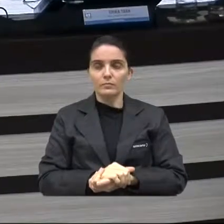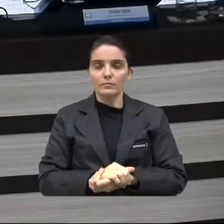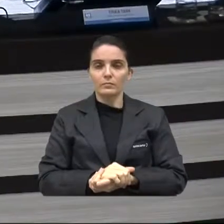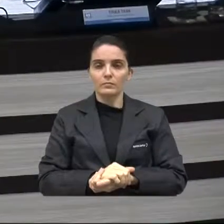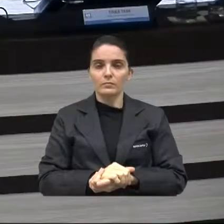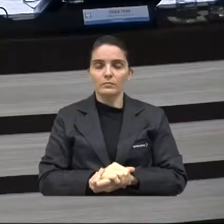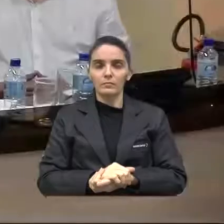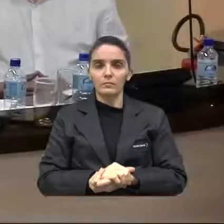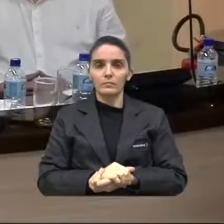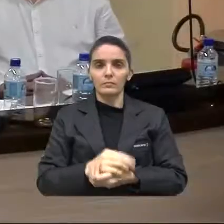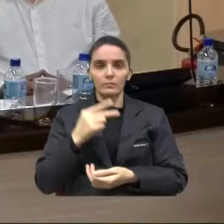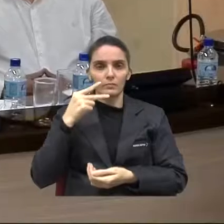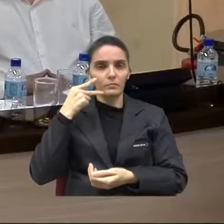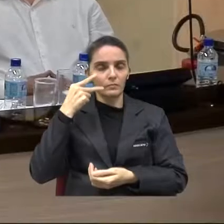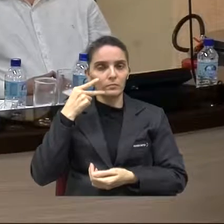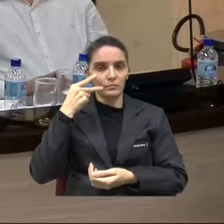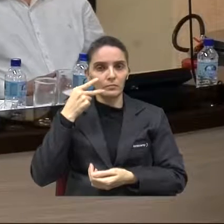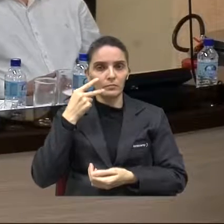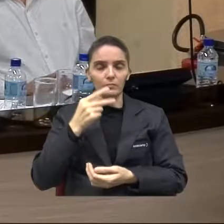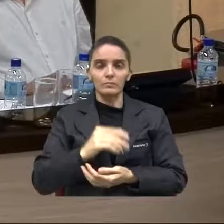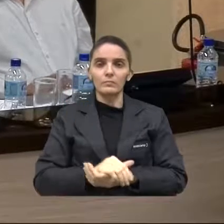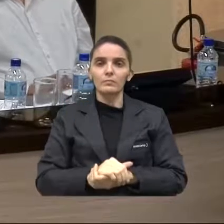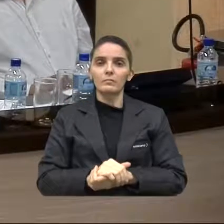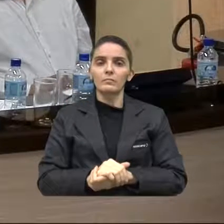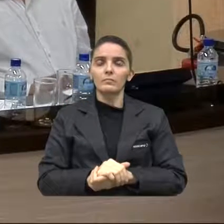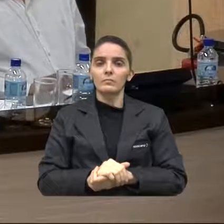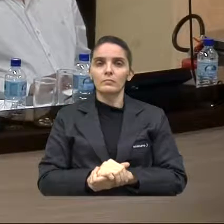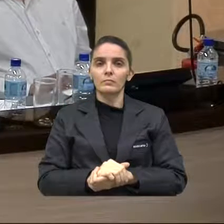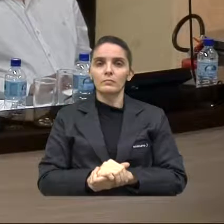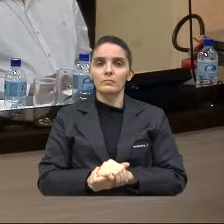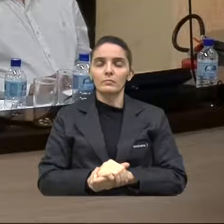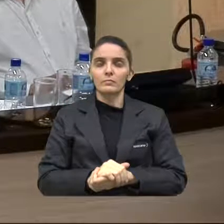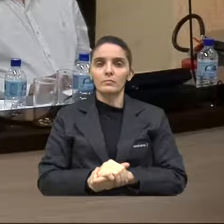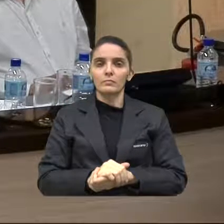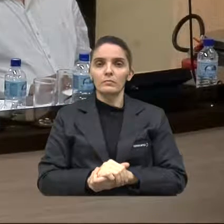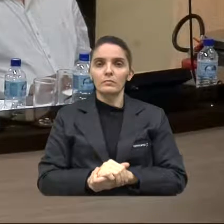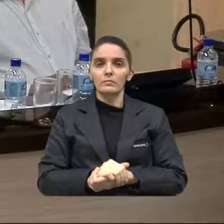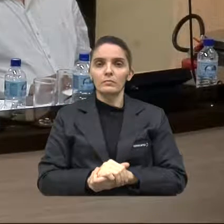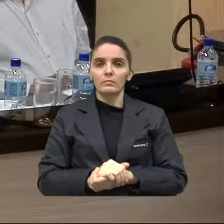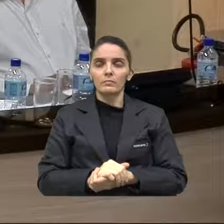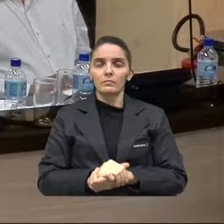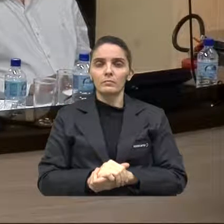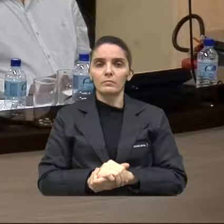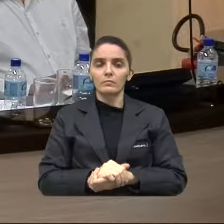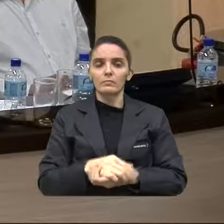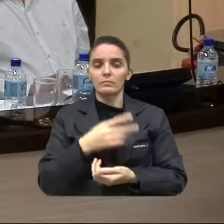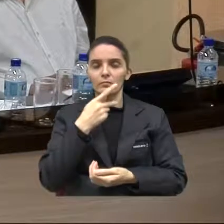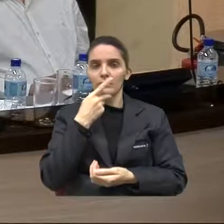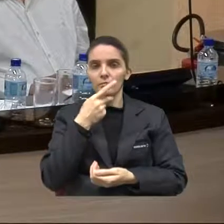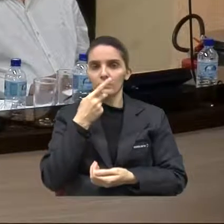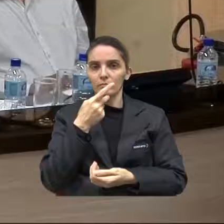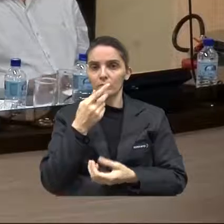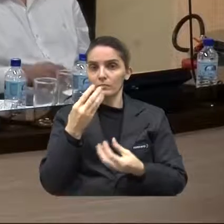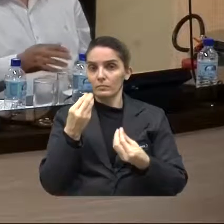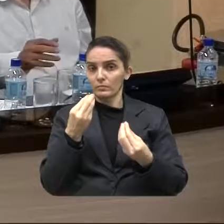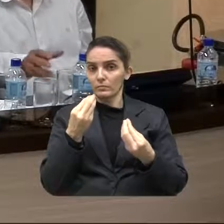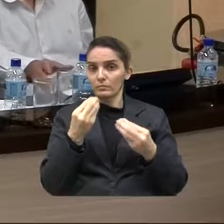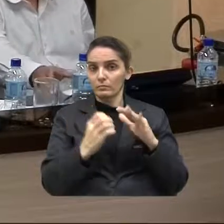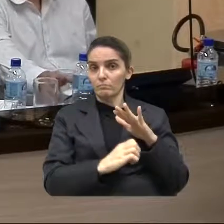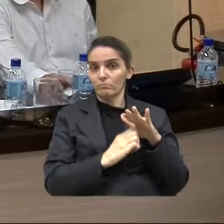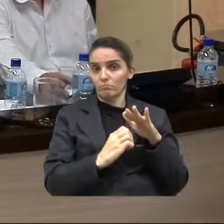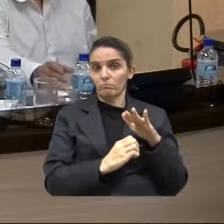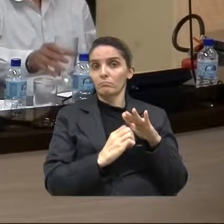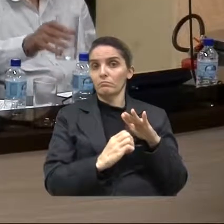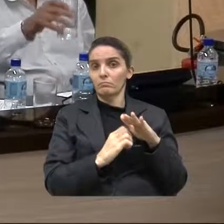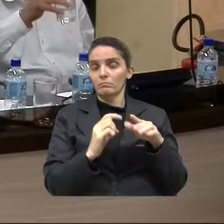Senhores vereadores, senhoras vereadoras, muito se falou em empreendimento.